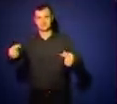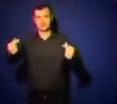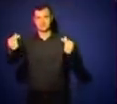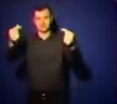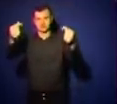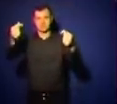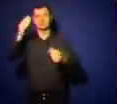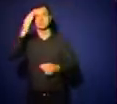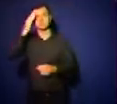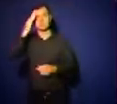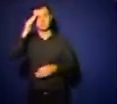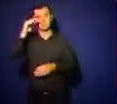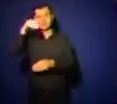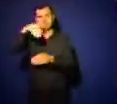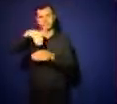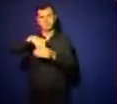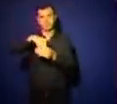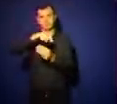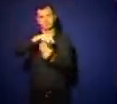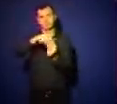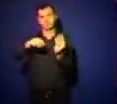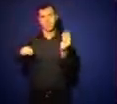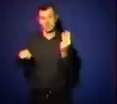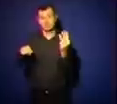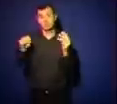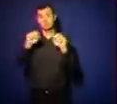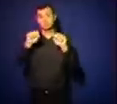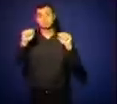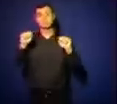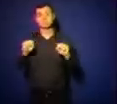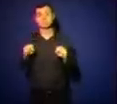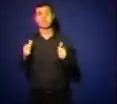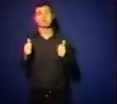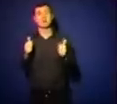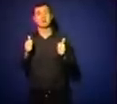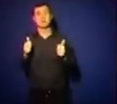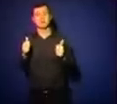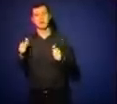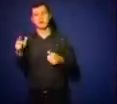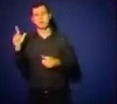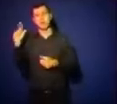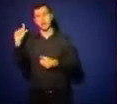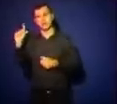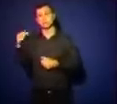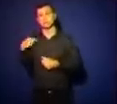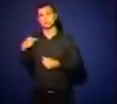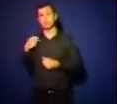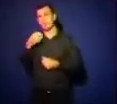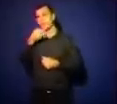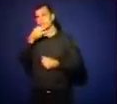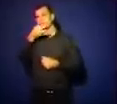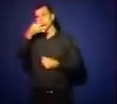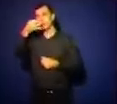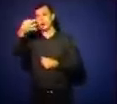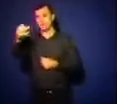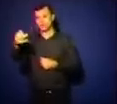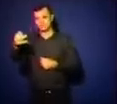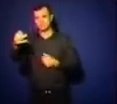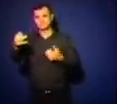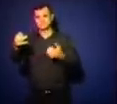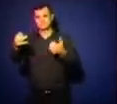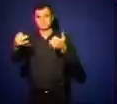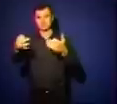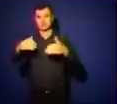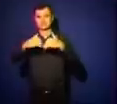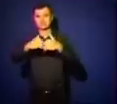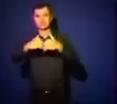tem um voto de três eu acho que o sistema funciona bem assim eu expressei recentemente a minhas opiniões nessa divisão que a gente tem entre